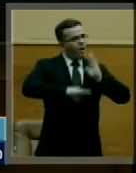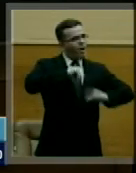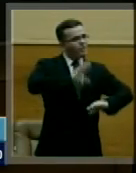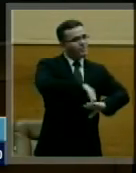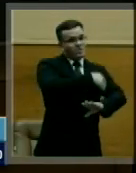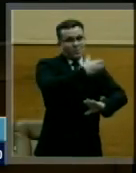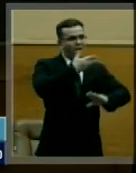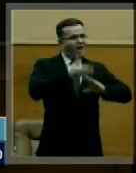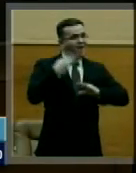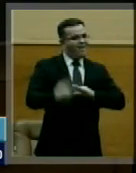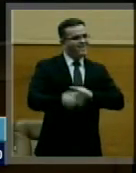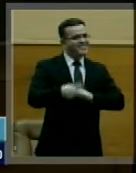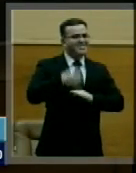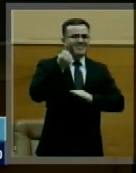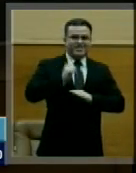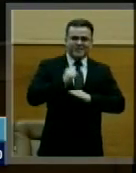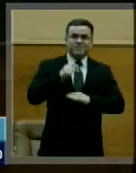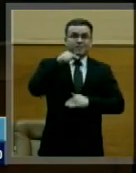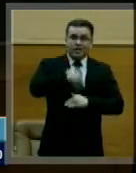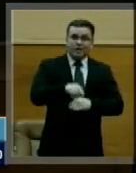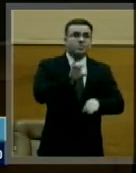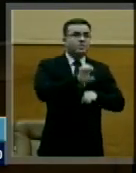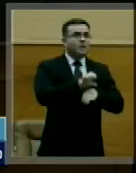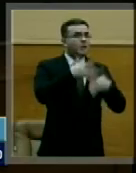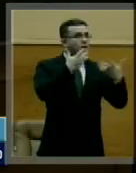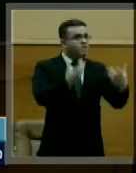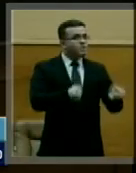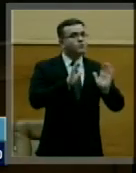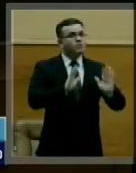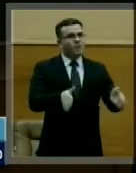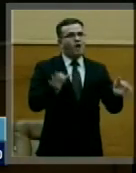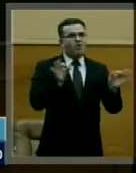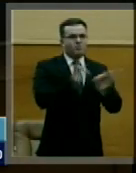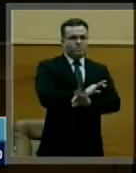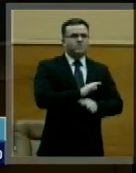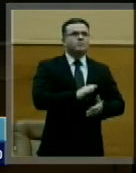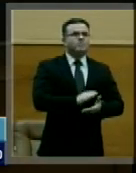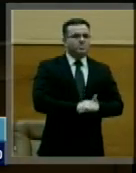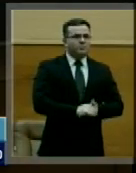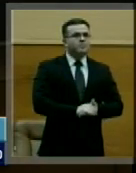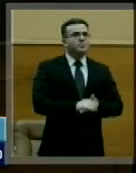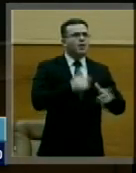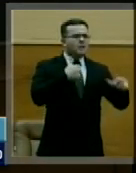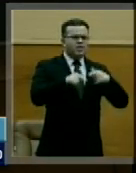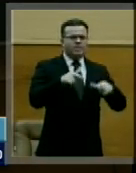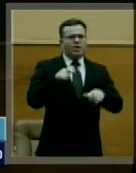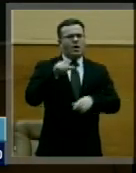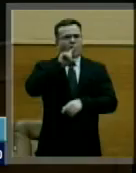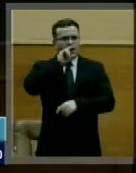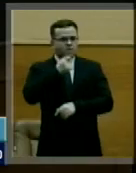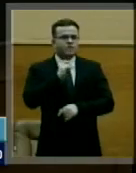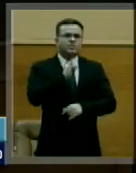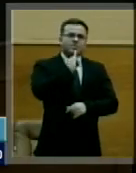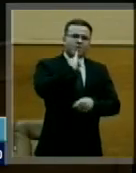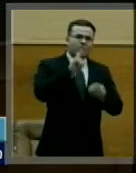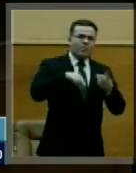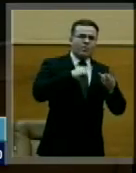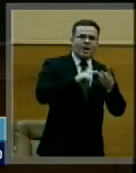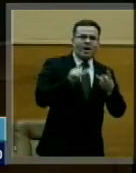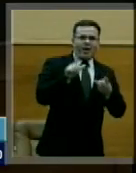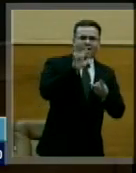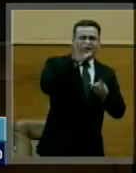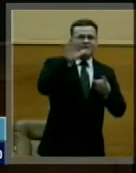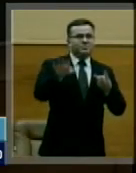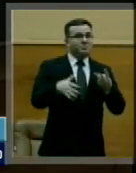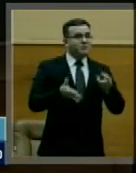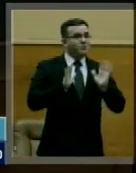em Sergipe, estado que ele adotou como seu. Trabalhou em Aracaju, Itabaiana e Lagarto.